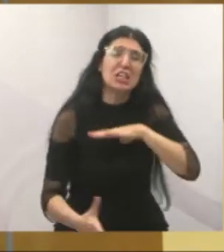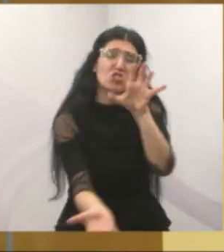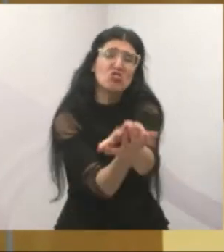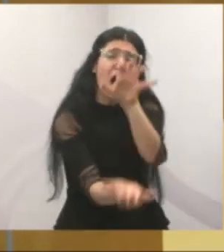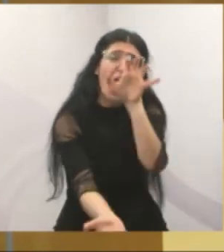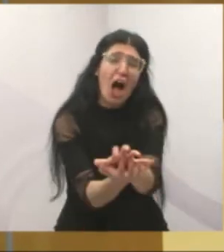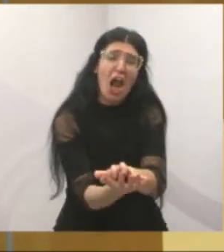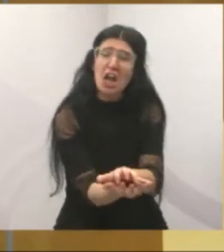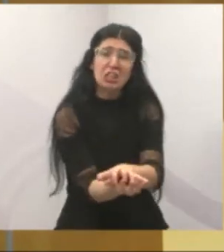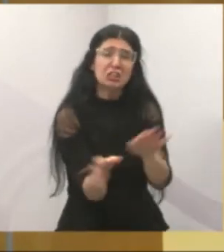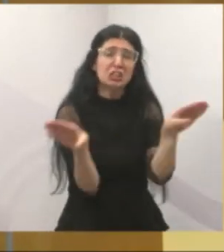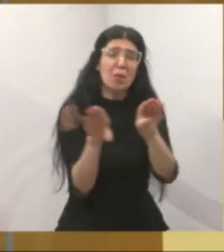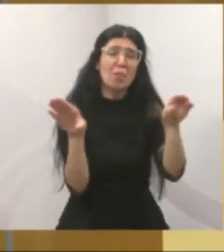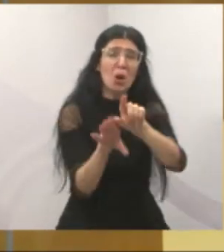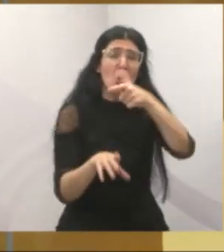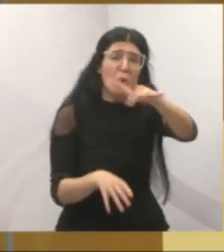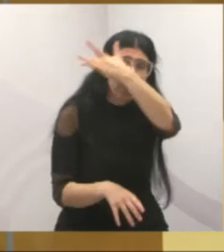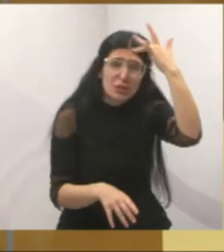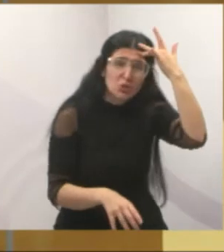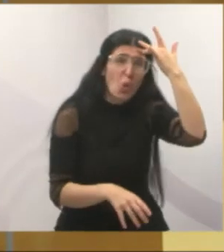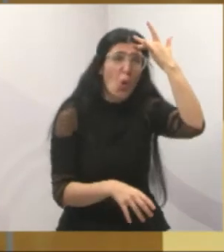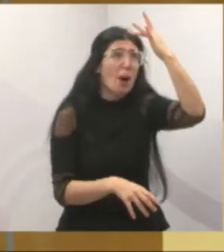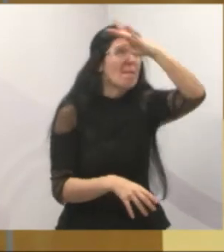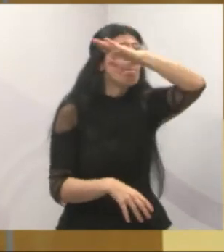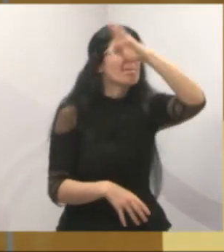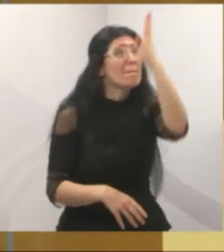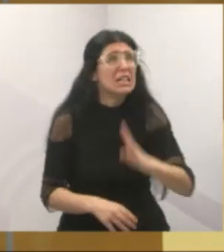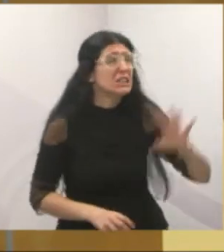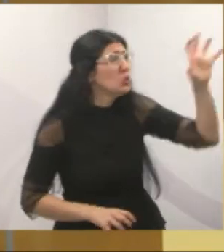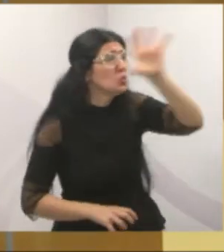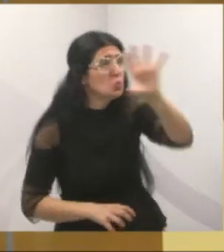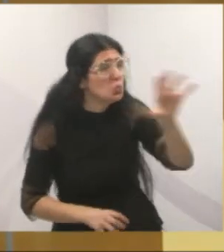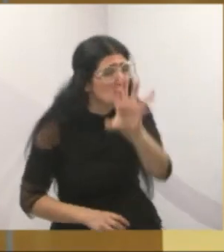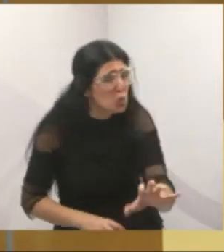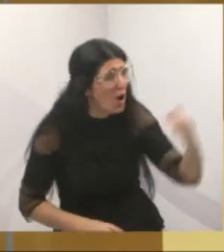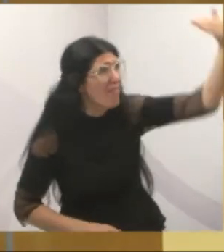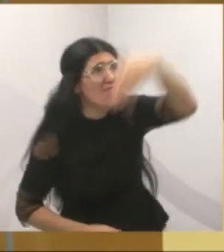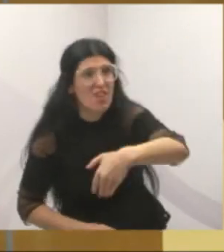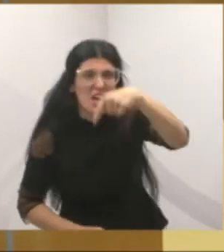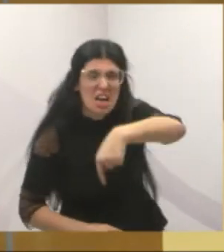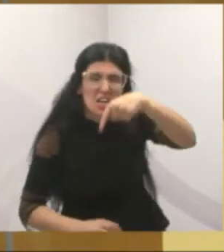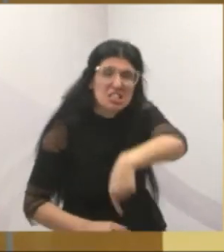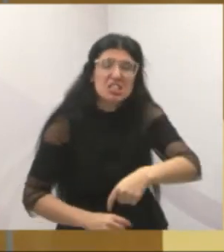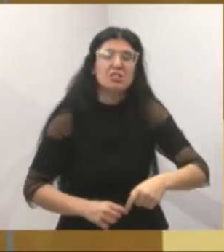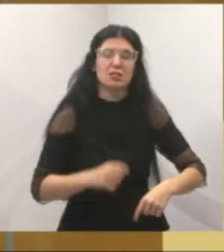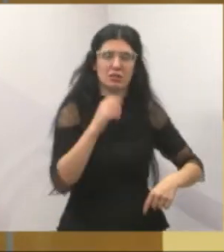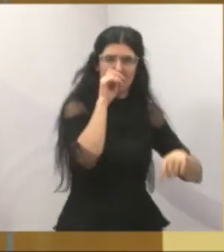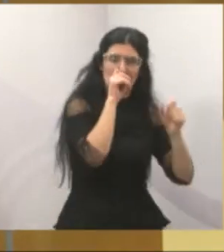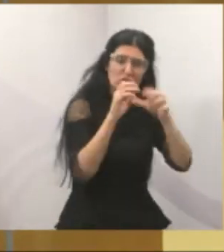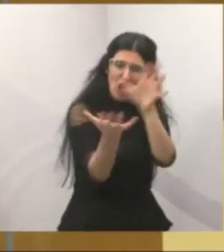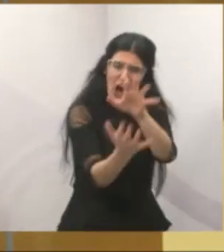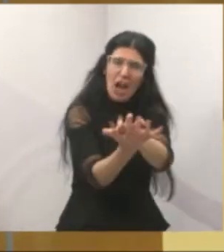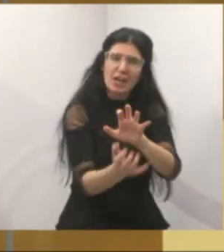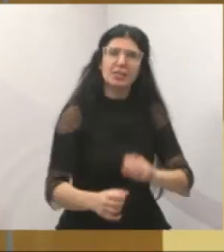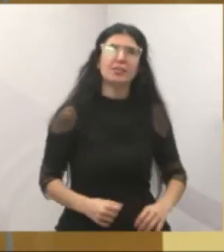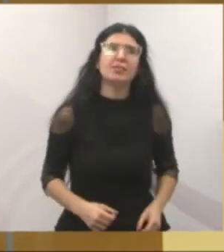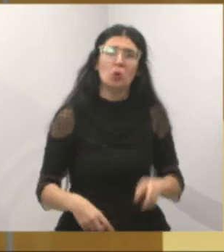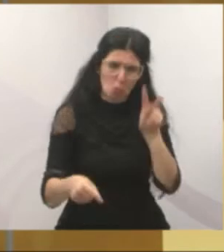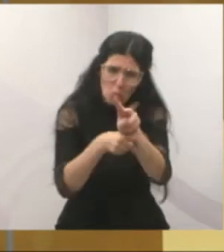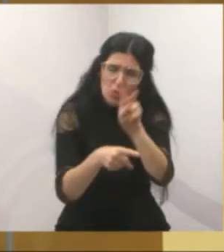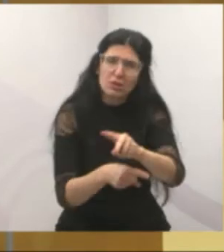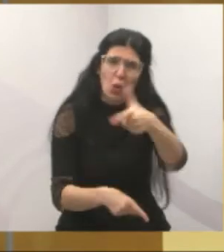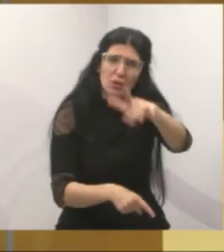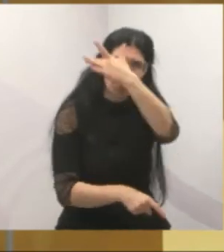desse país, porque é um hospital que tem capacidade e competência para fazer o atendimento. E não venha me dizer que o Hospital São